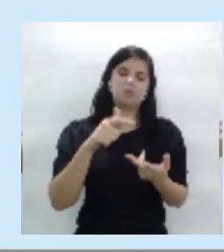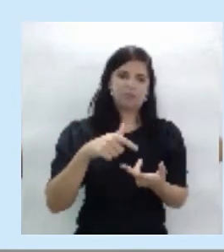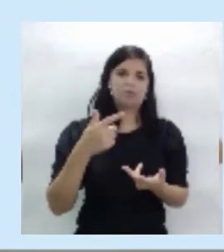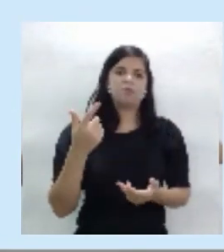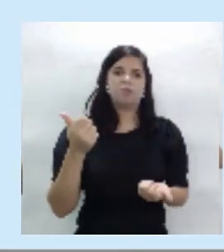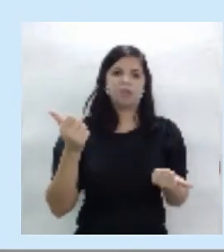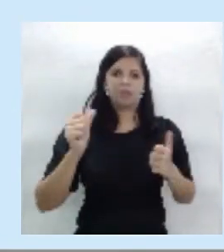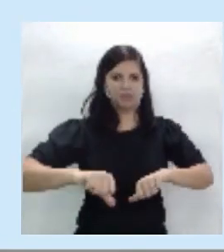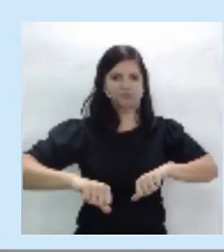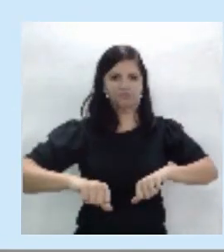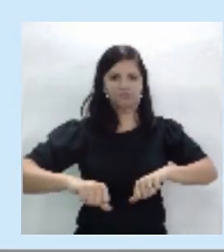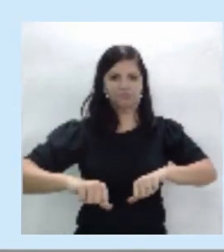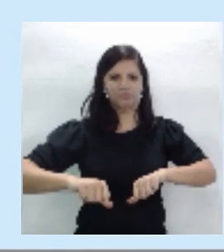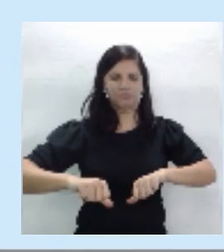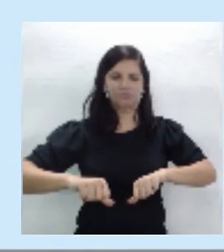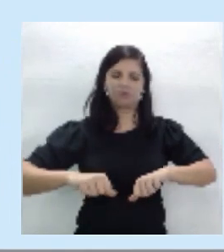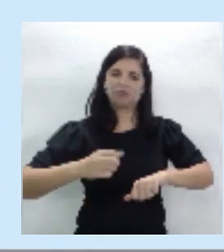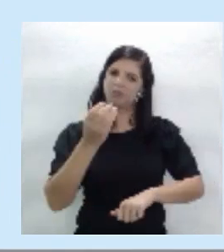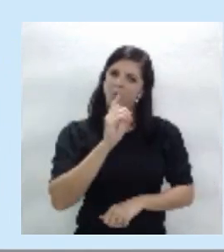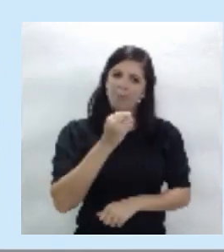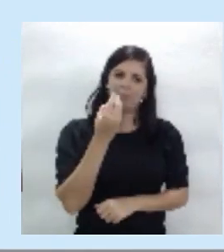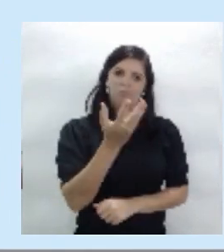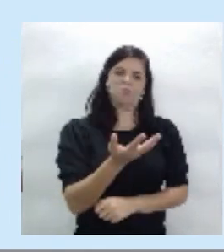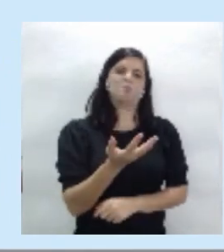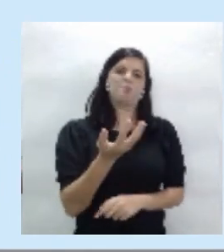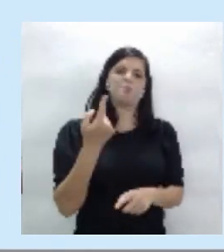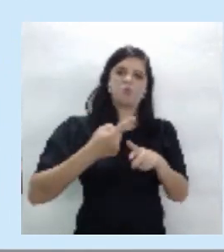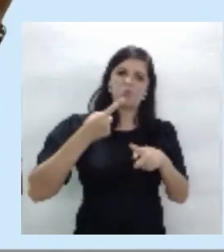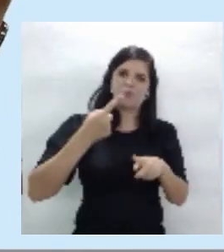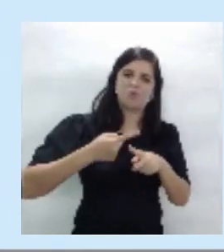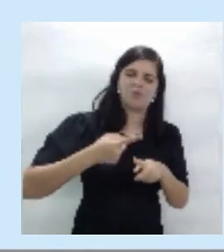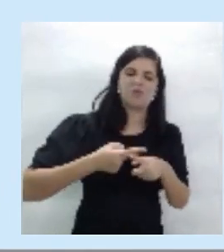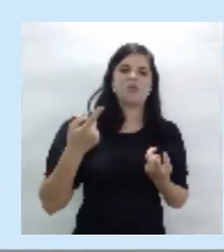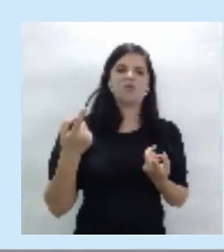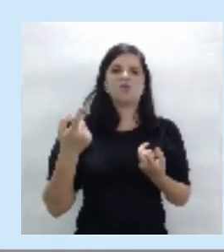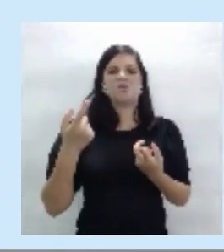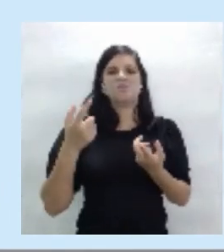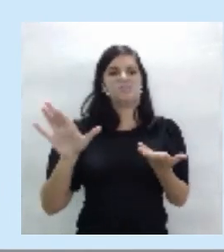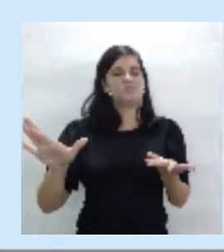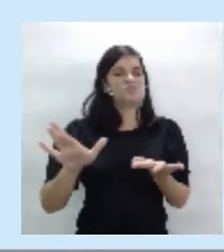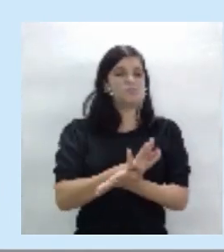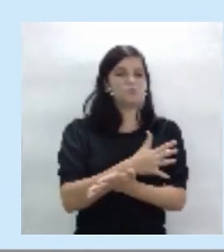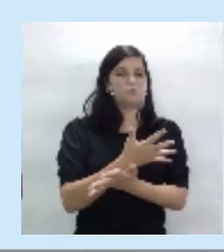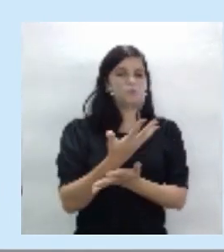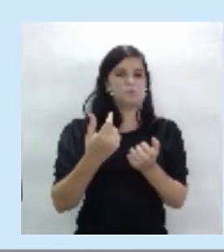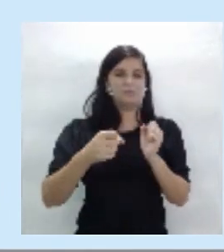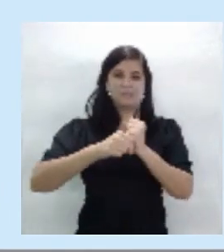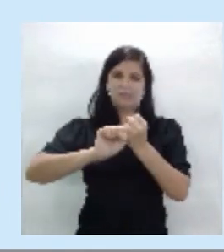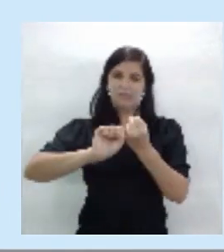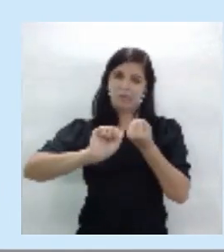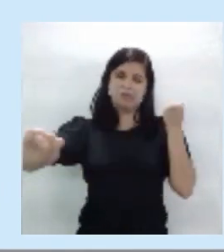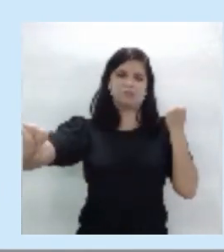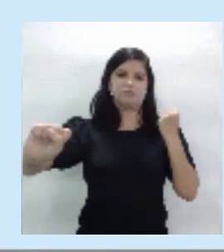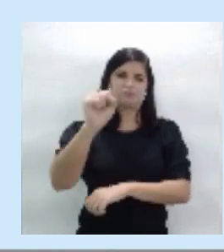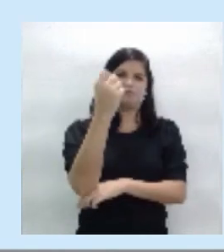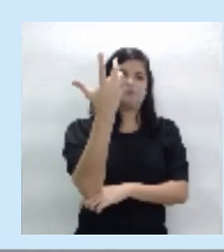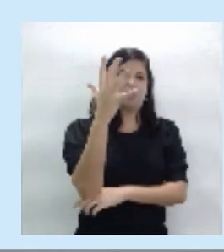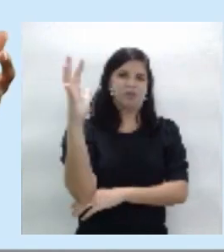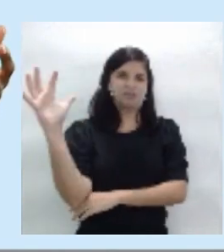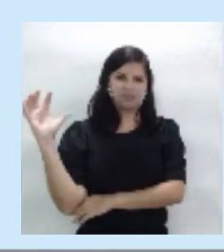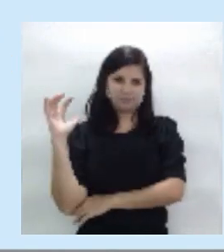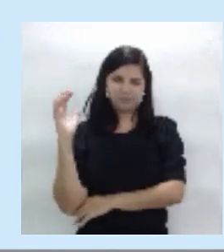áreas, isso aí é um impacto ambiental negativo, tá? E isso pode causar aí, muitas vezes, a destruição de